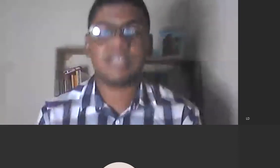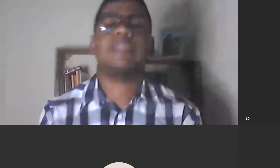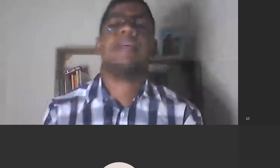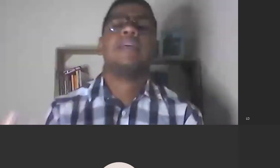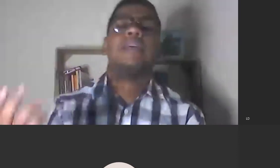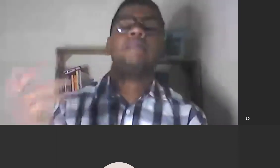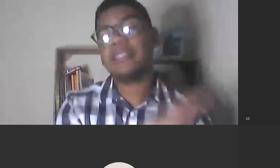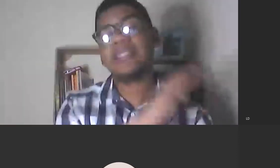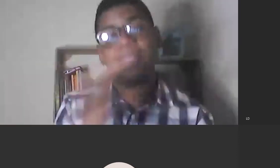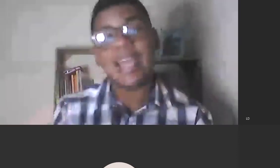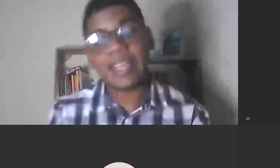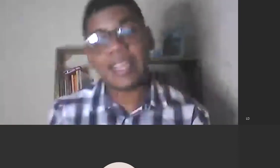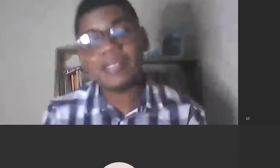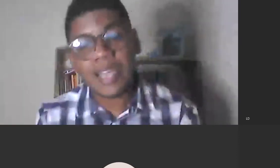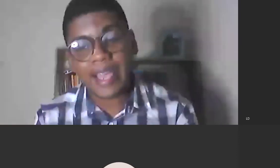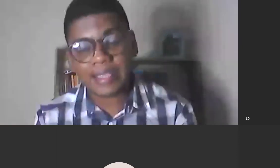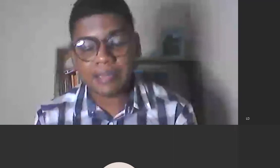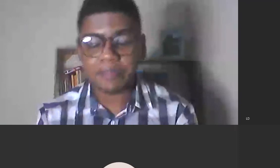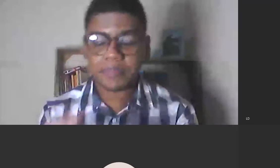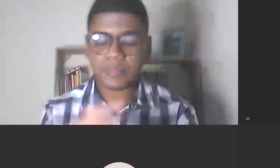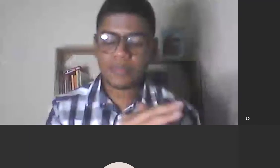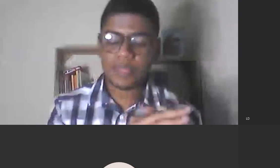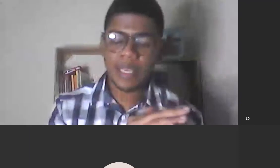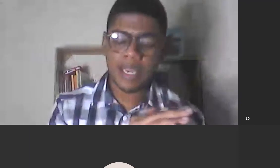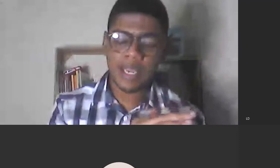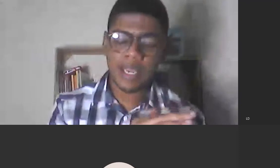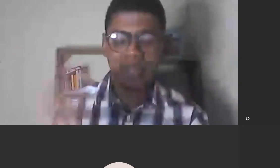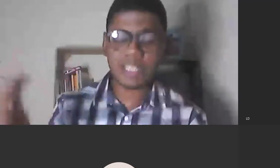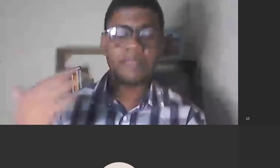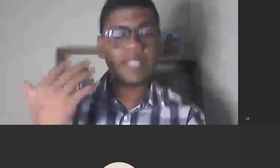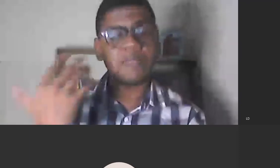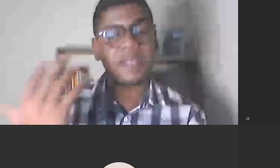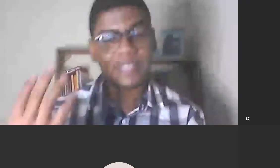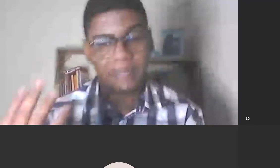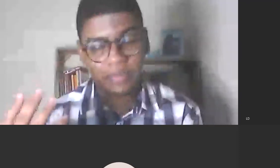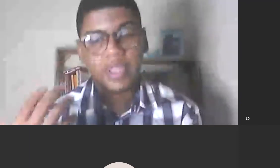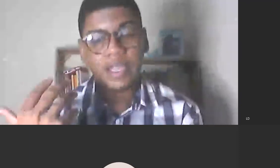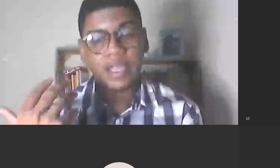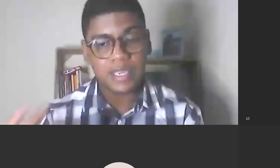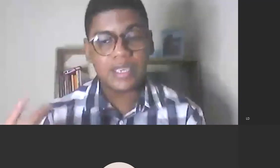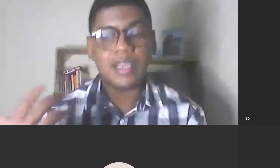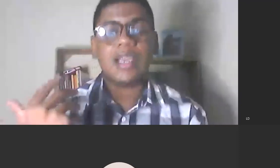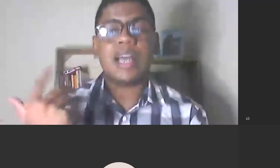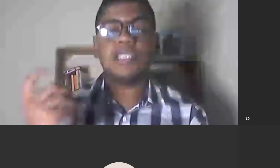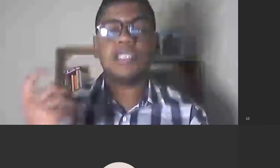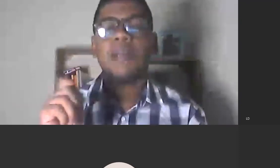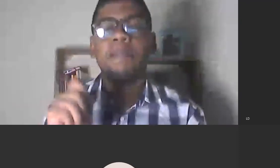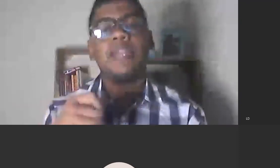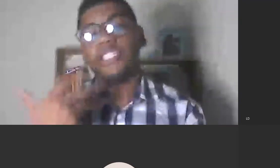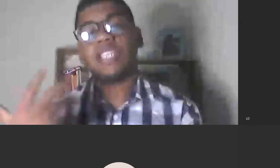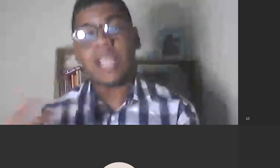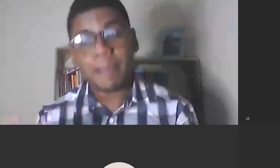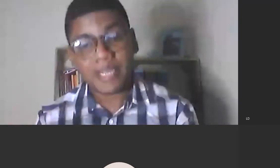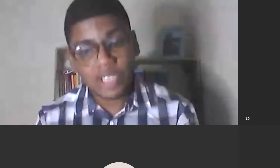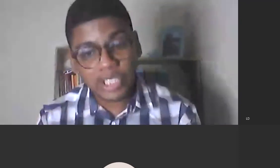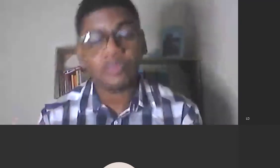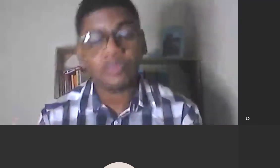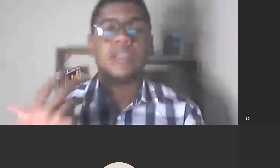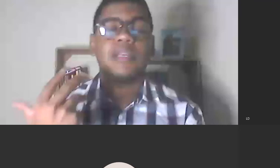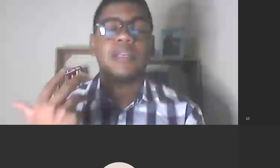para vocês. Mas a ideia seria essa, a partir desse pensamento, que a gente